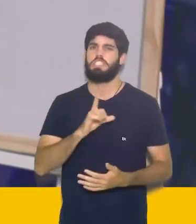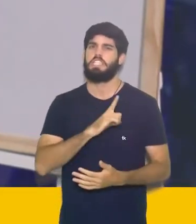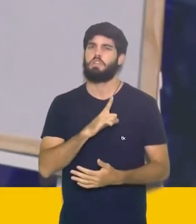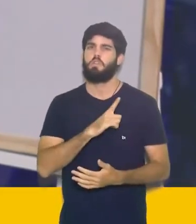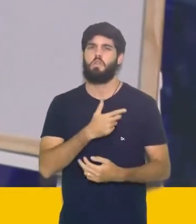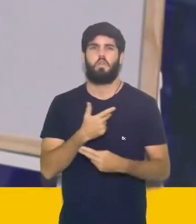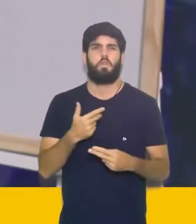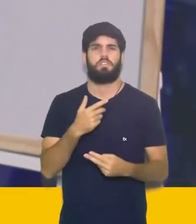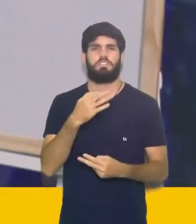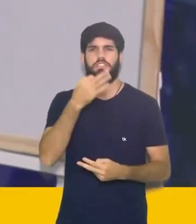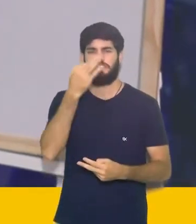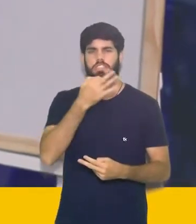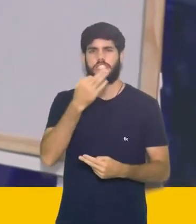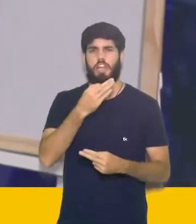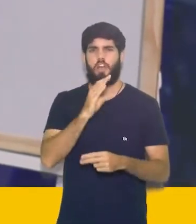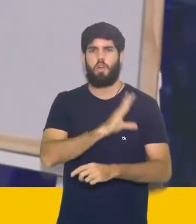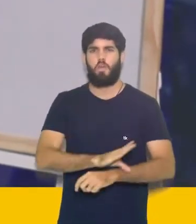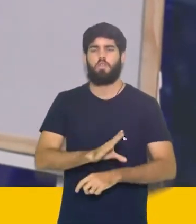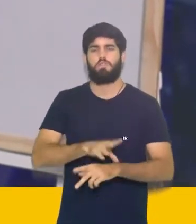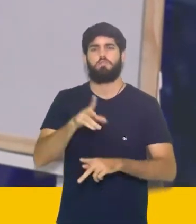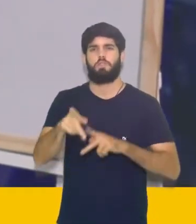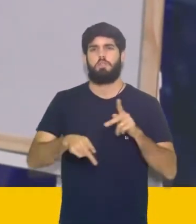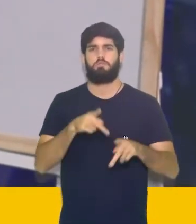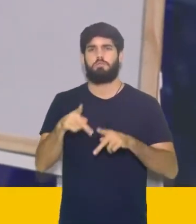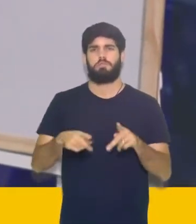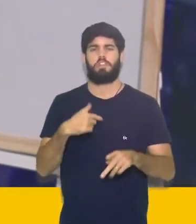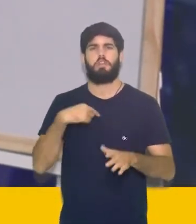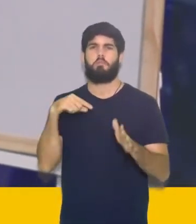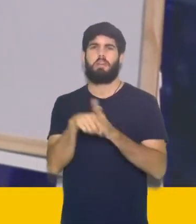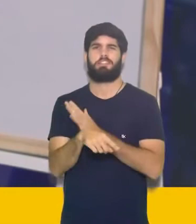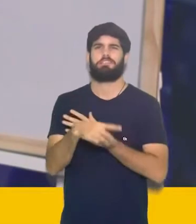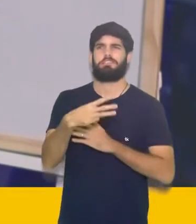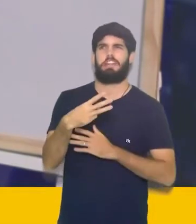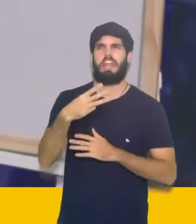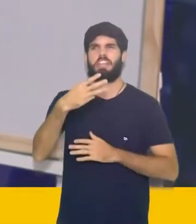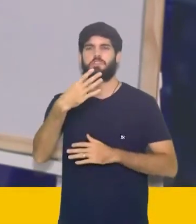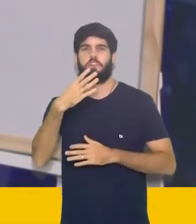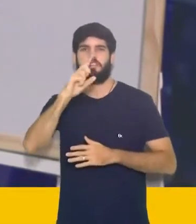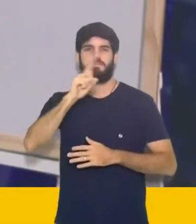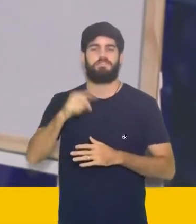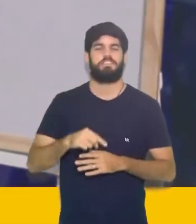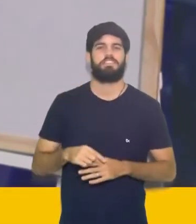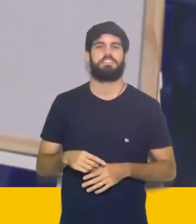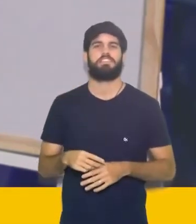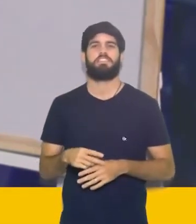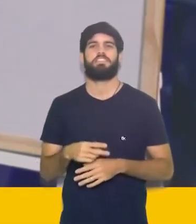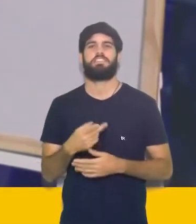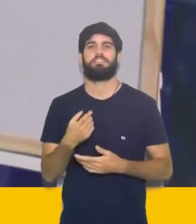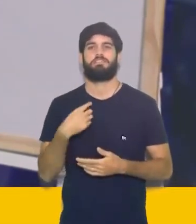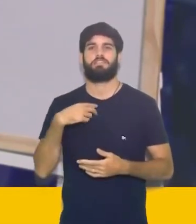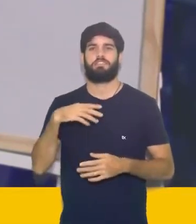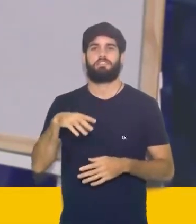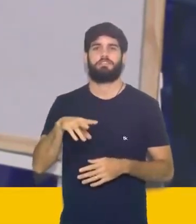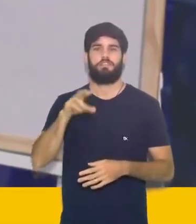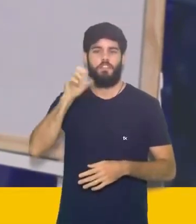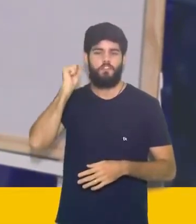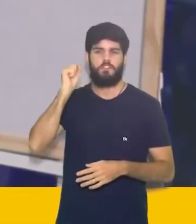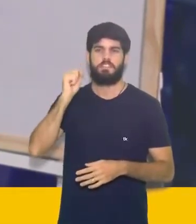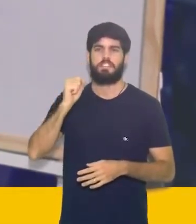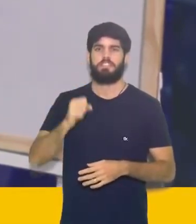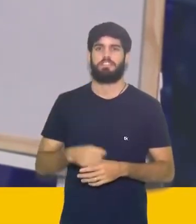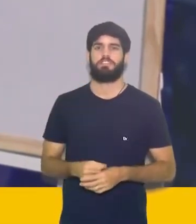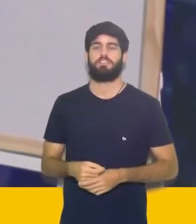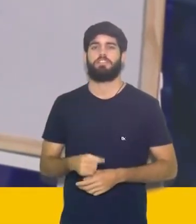coisa linda, é aquele cursinho popular respondendo isso. Chega, eu pergunto umas 3, 4 vezes para ouvir bem alto, né?